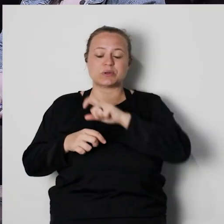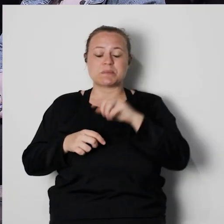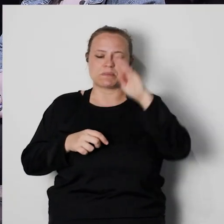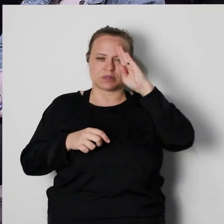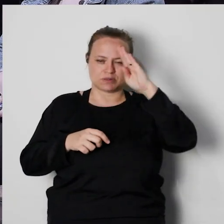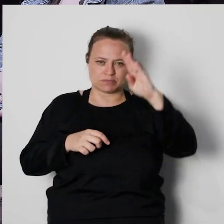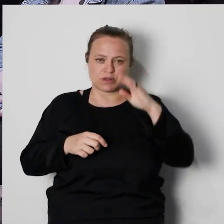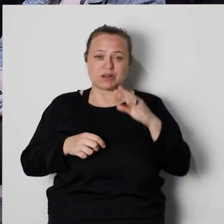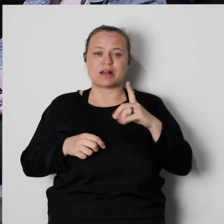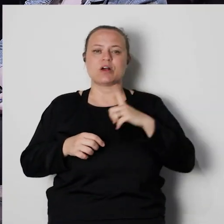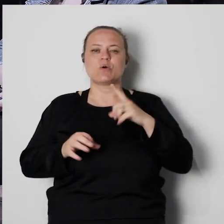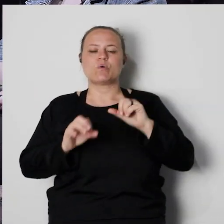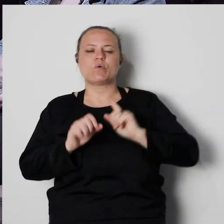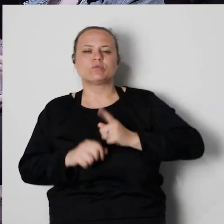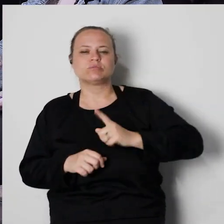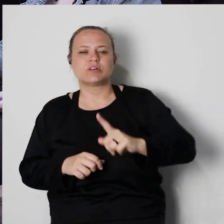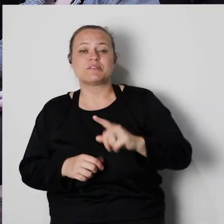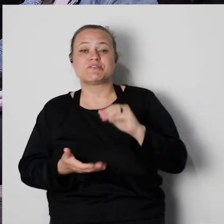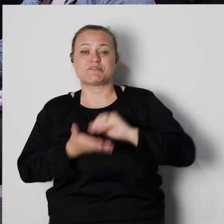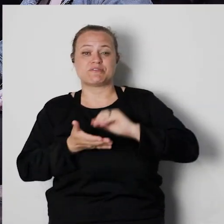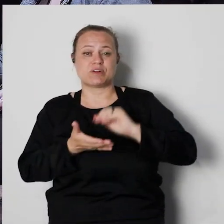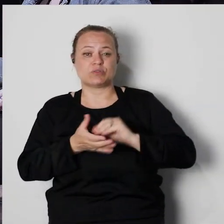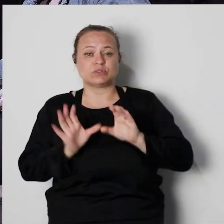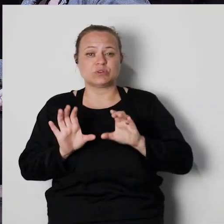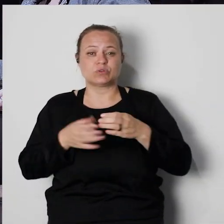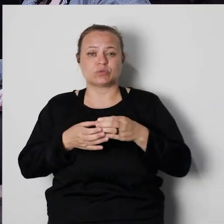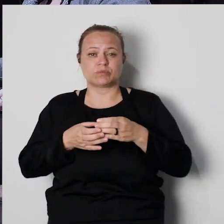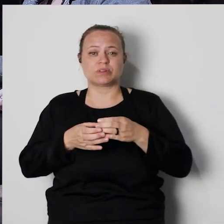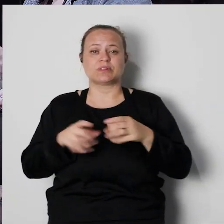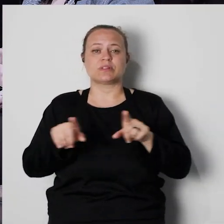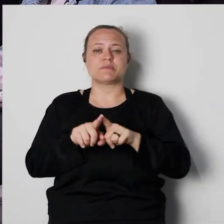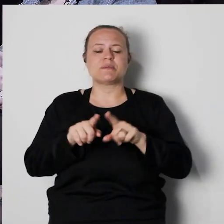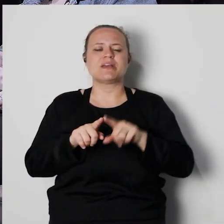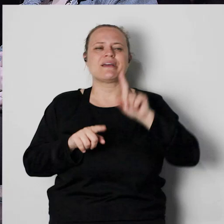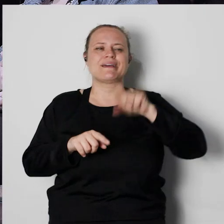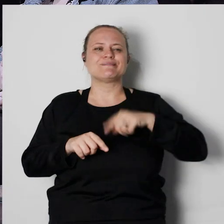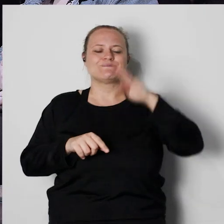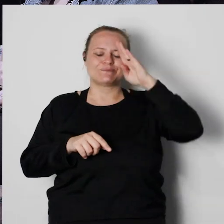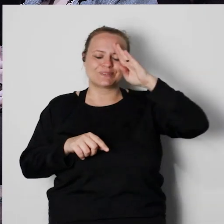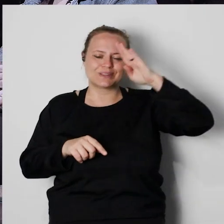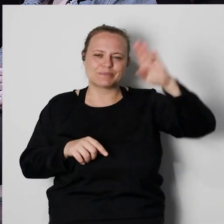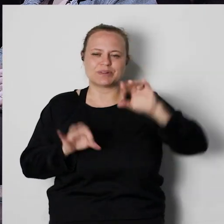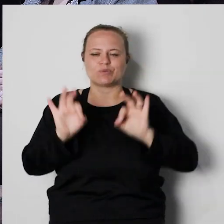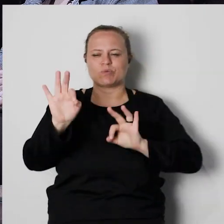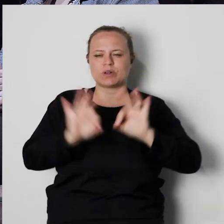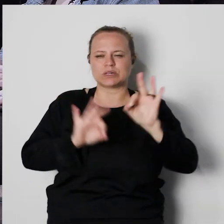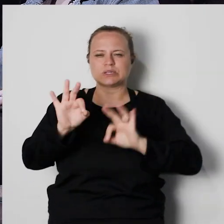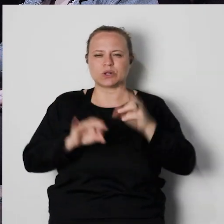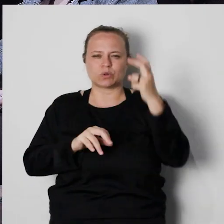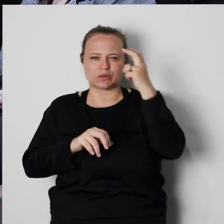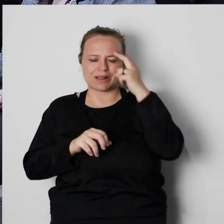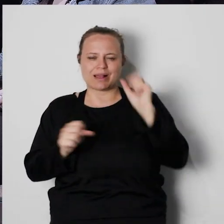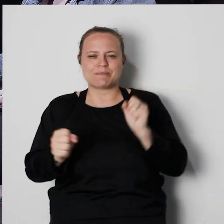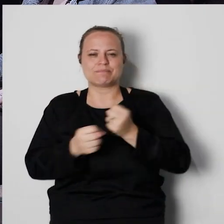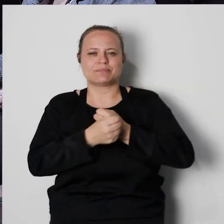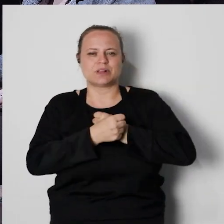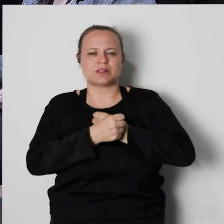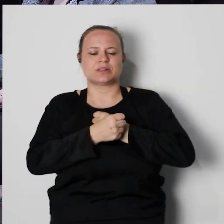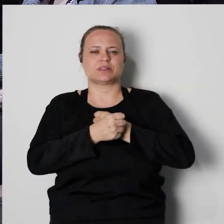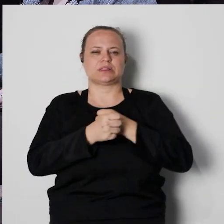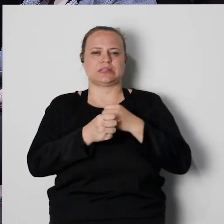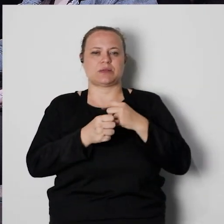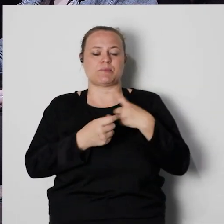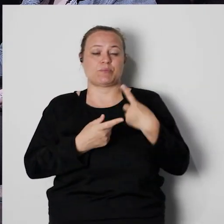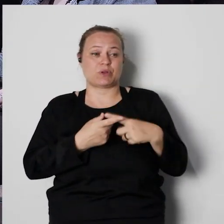do edital de trajetórias, o primeiro que houve, e em vários municípios. E a gente via a dificuldade, principalmente nos